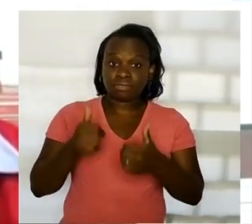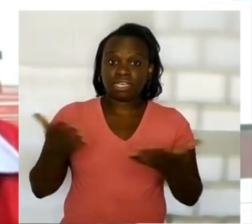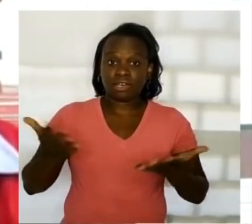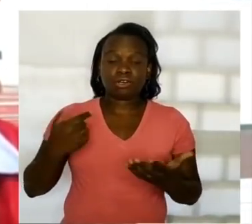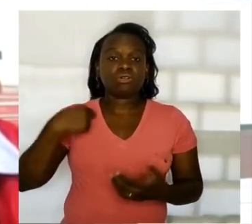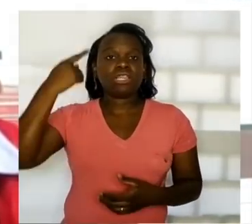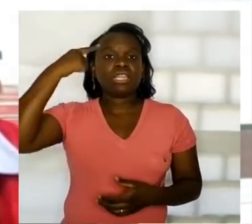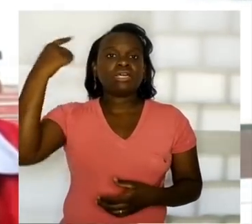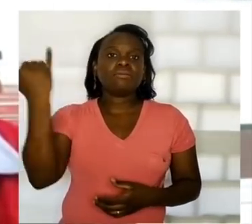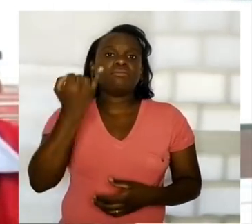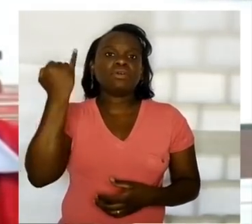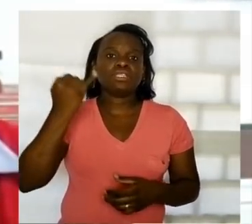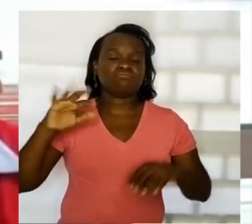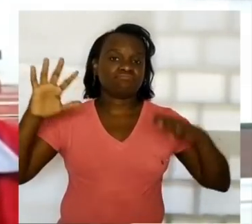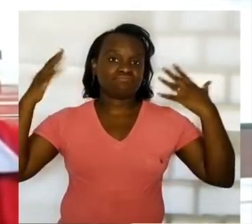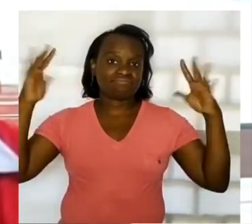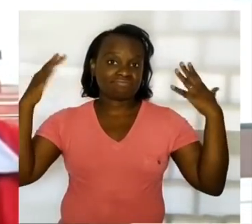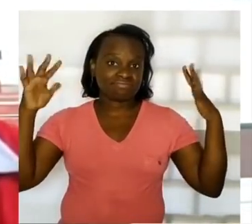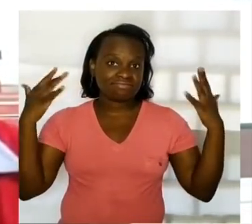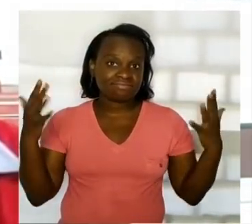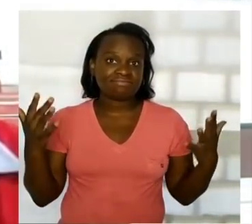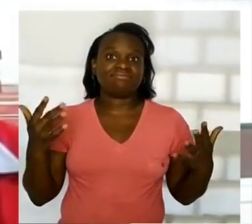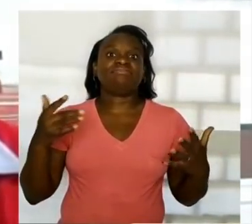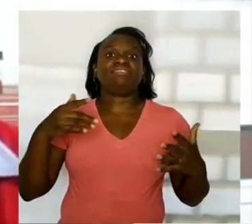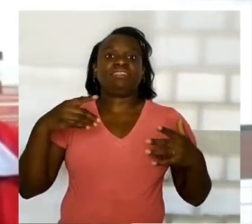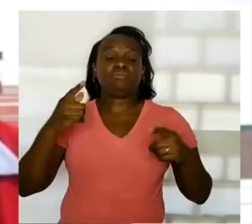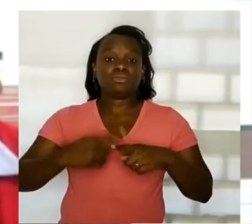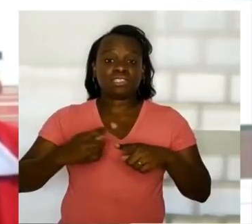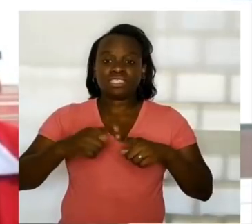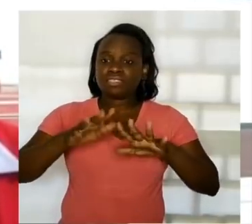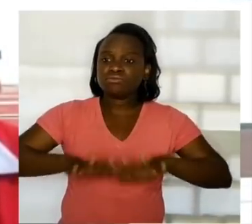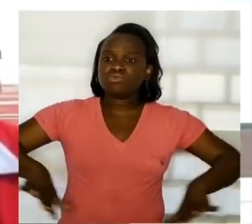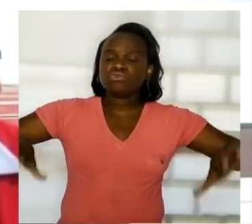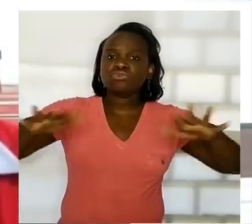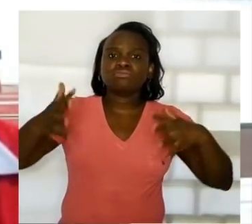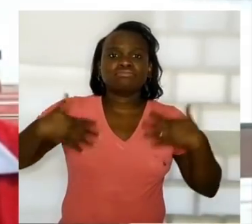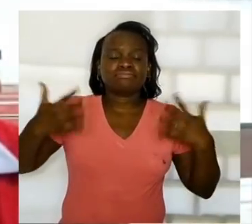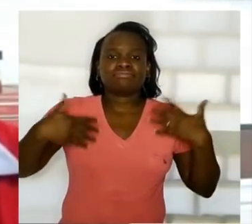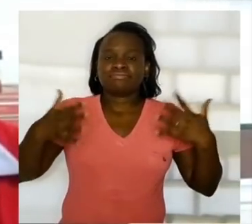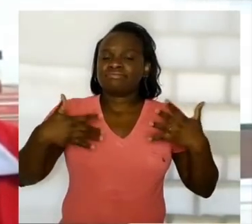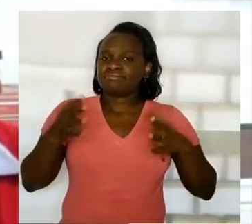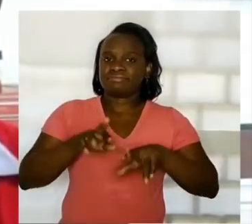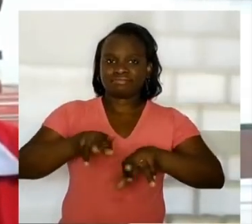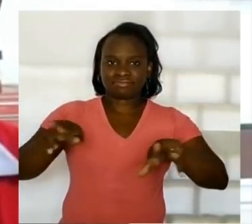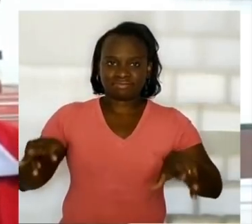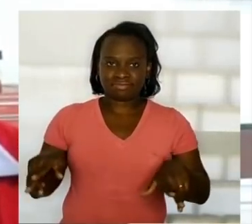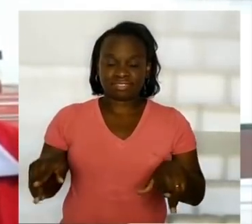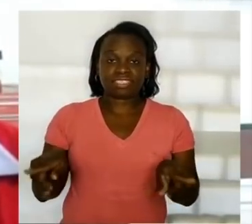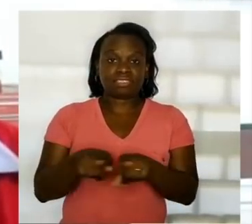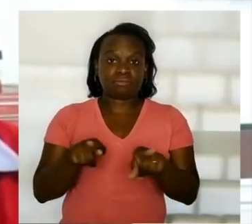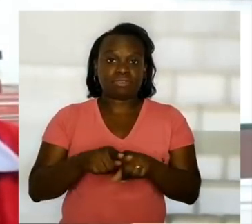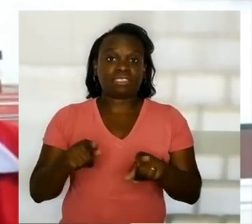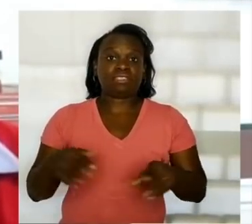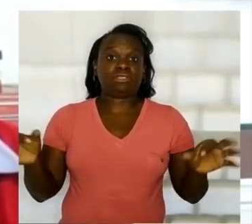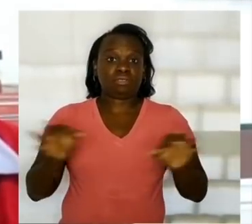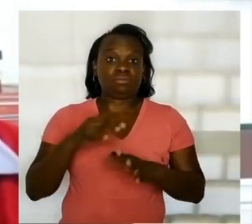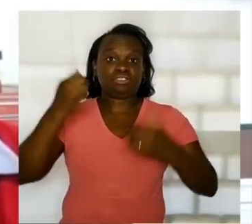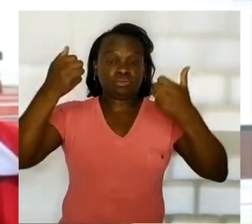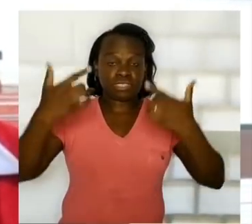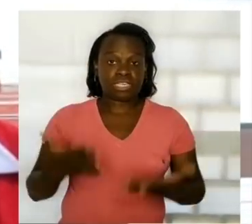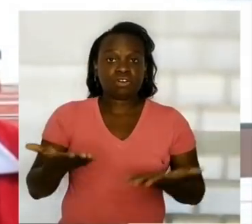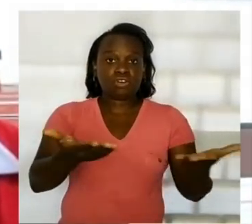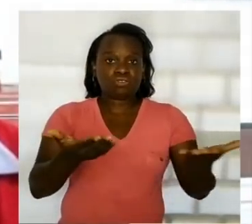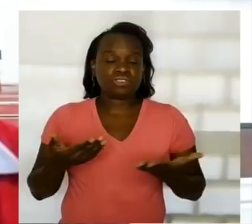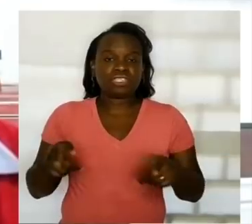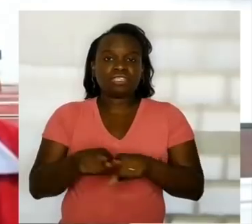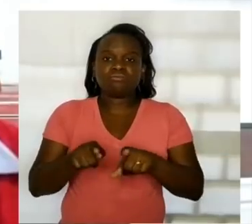essa realização, eu lembro da importância da comemoração como uma dimensão animadora das lutas. Eu finalizo a minha